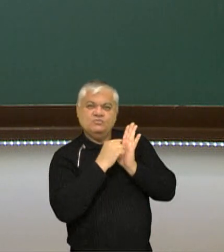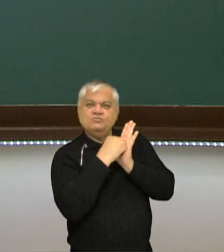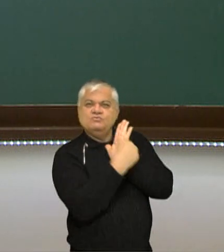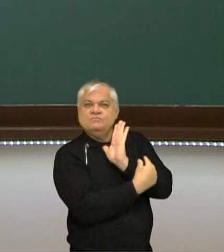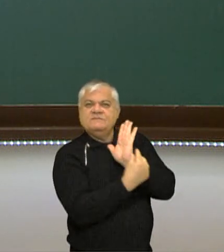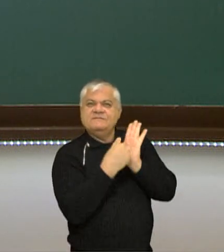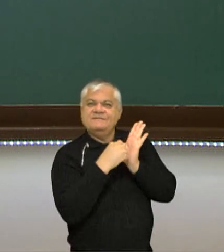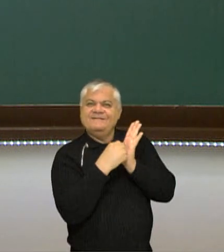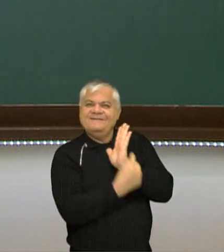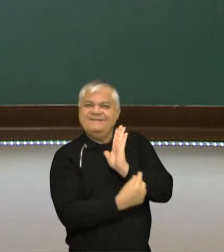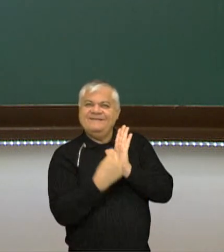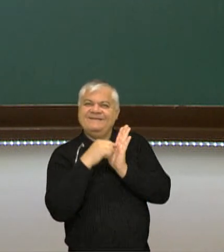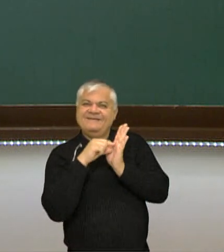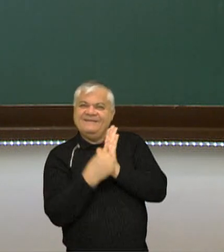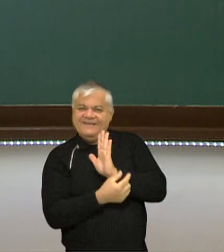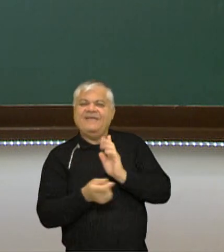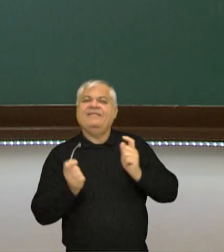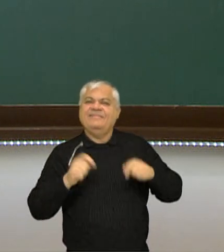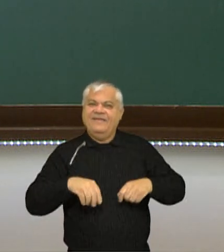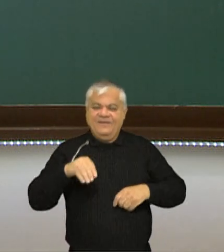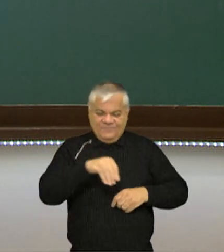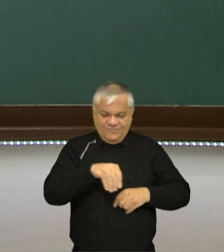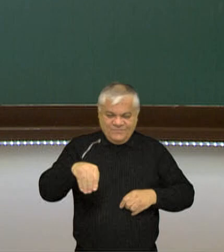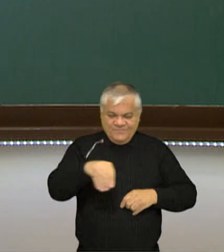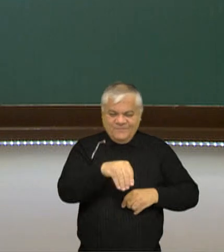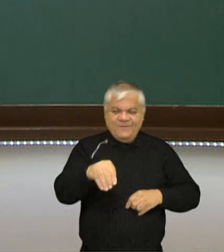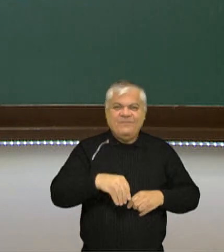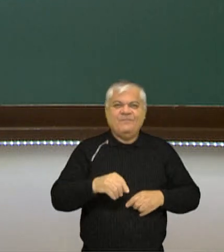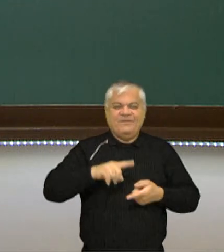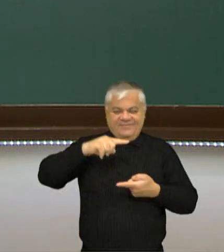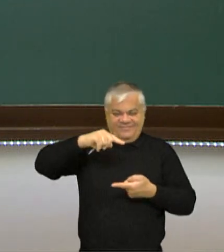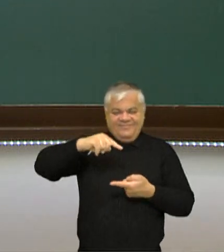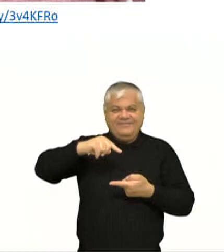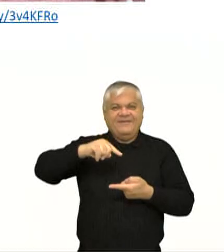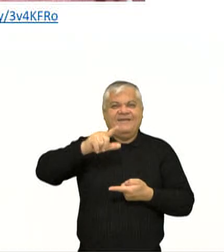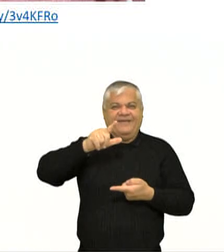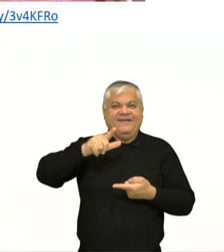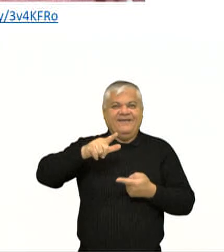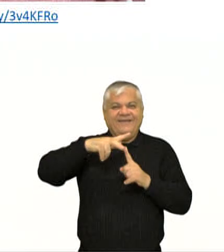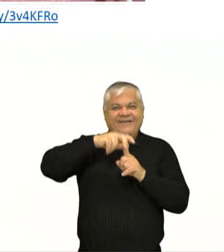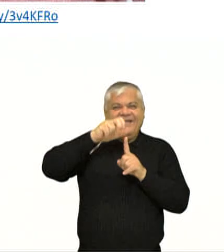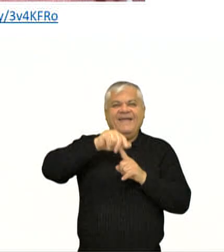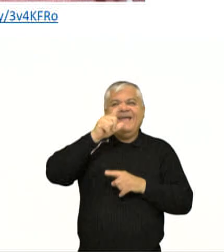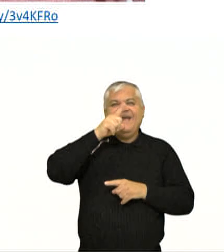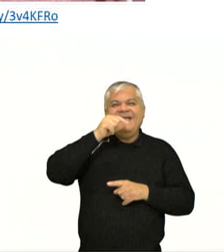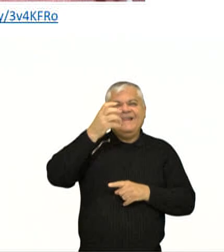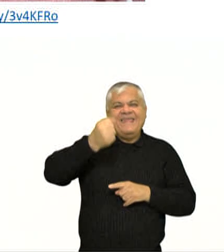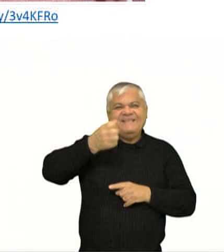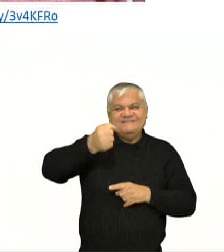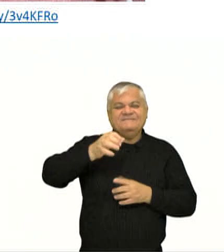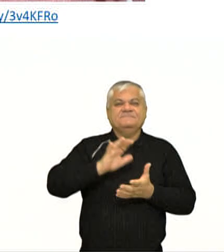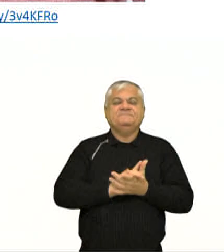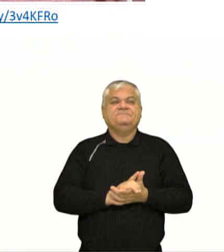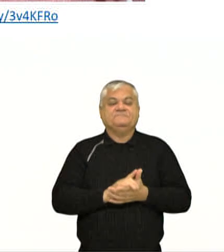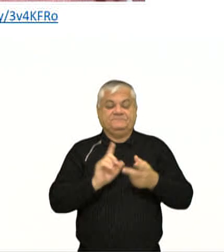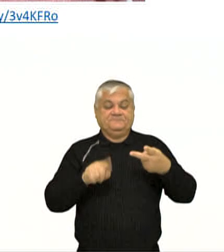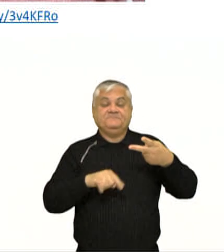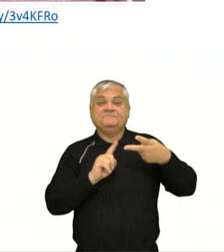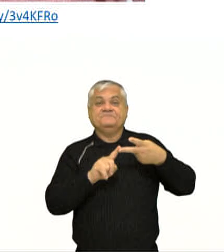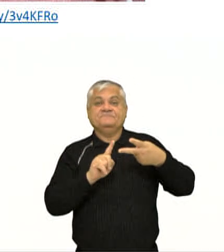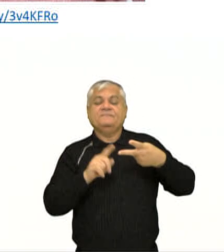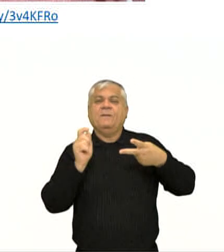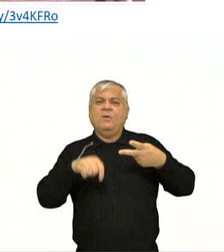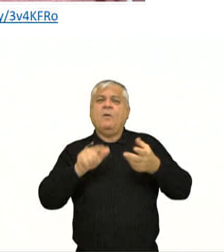nessas garrafinhas e conseguir jogar com essas garrafinhas, tá? Outra forma, você pode fazer toda a peça